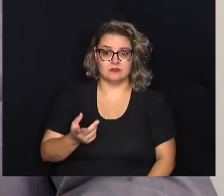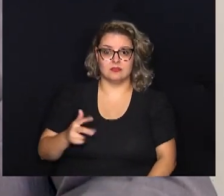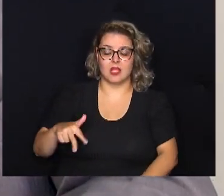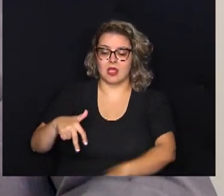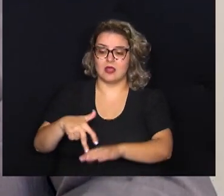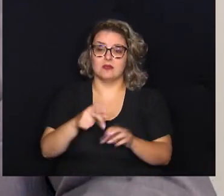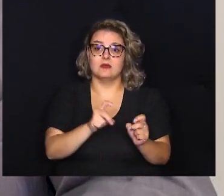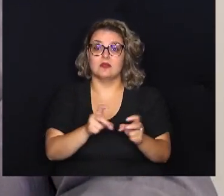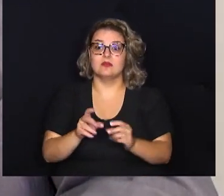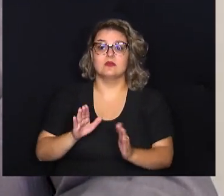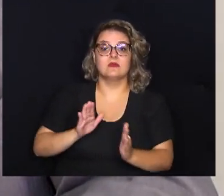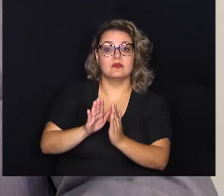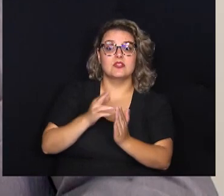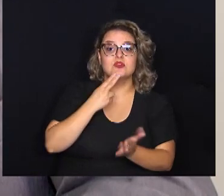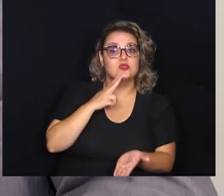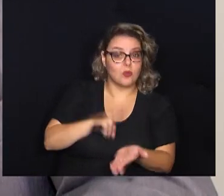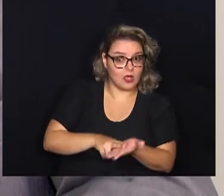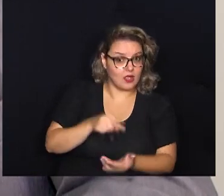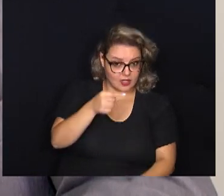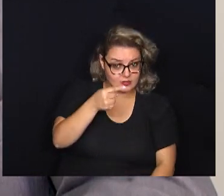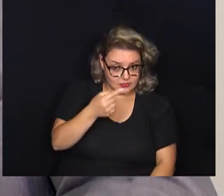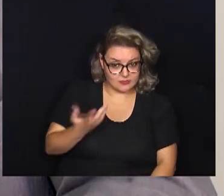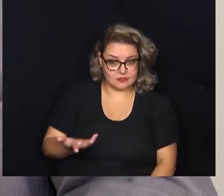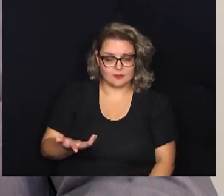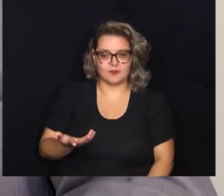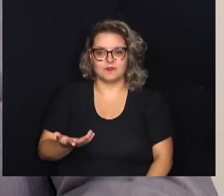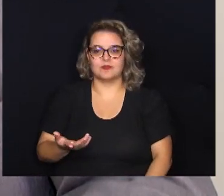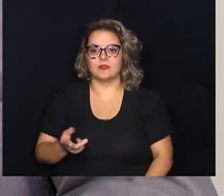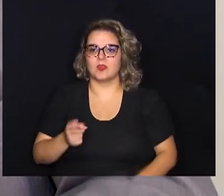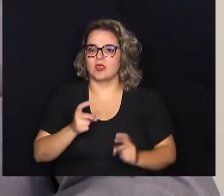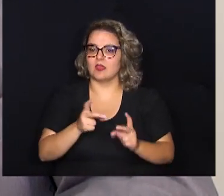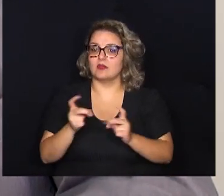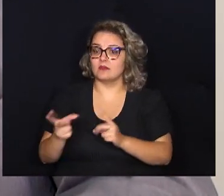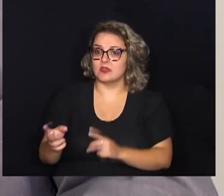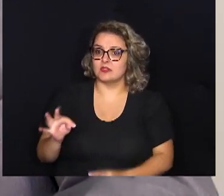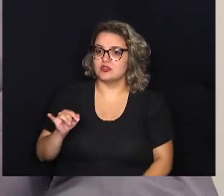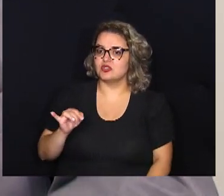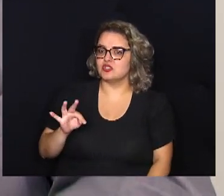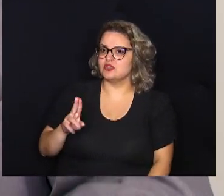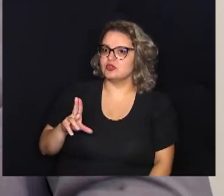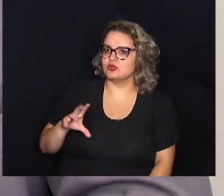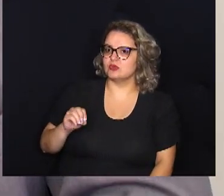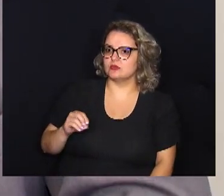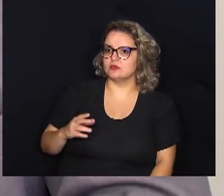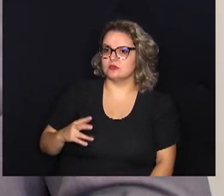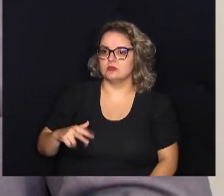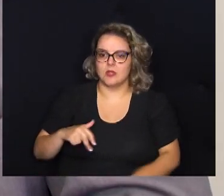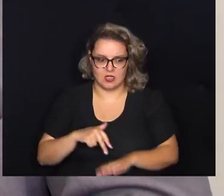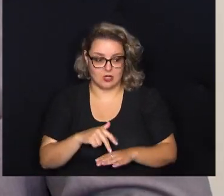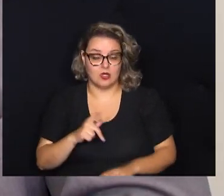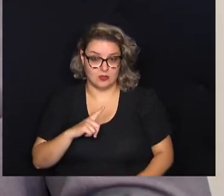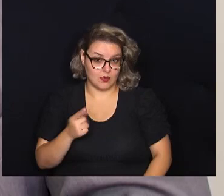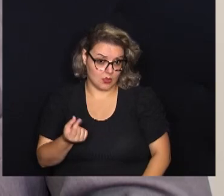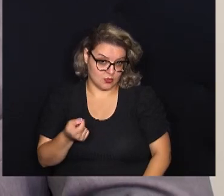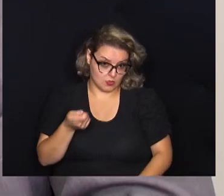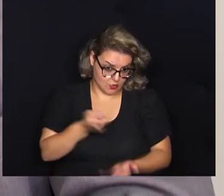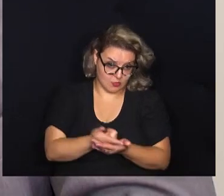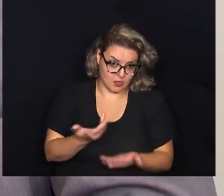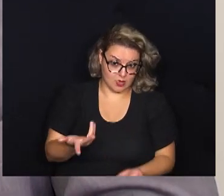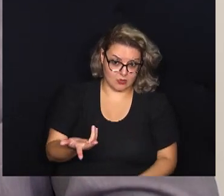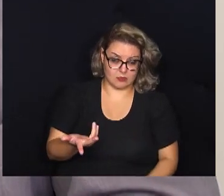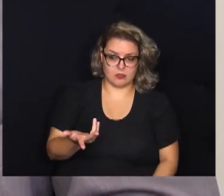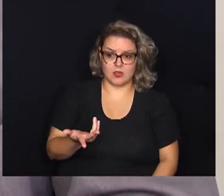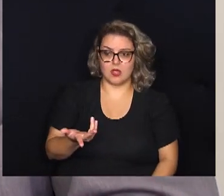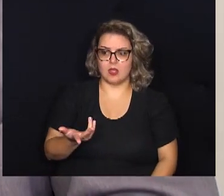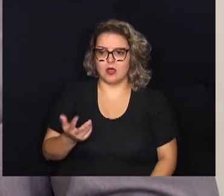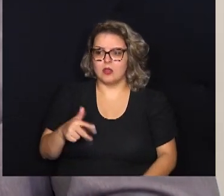frente aos Correios. E aí, vendendo os títulos. Quando eu passei lá, tinha dinheiro para comprar o título, quando